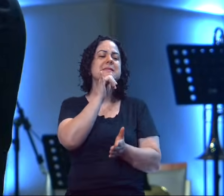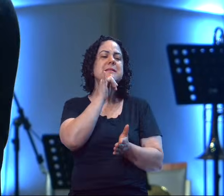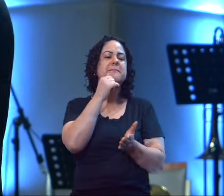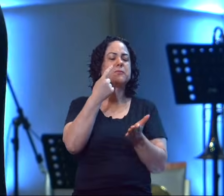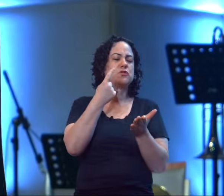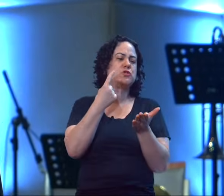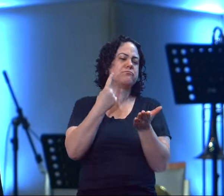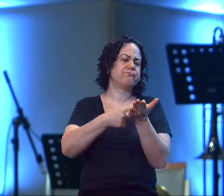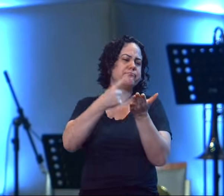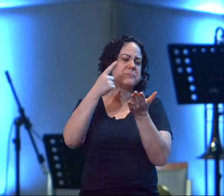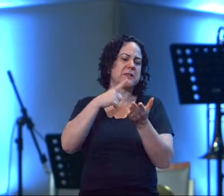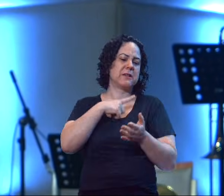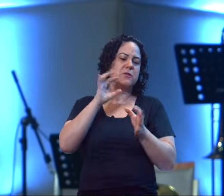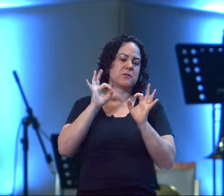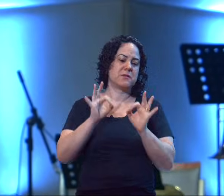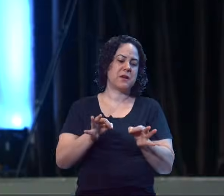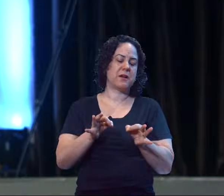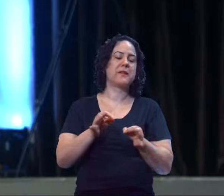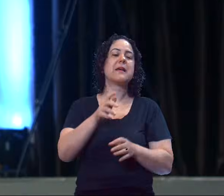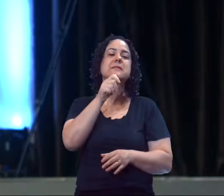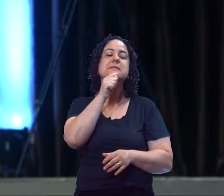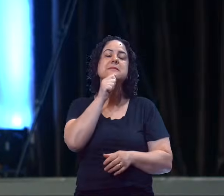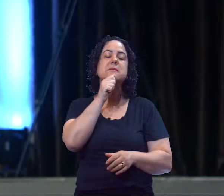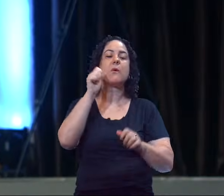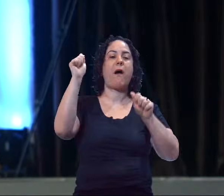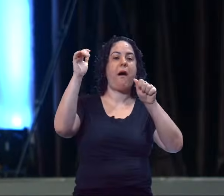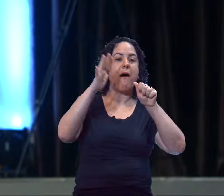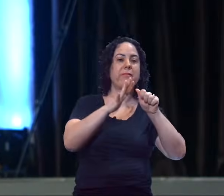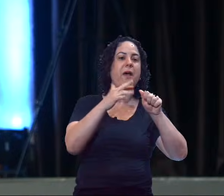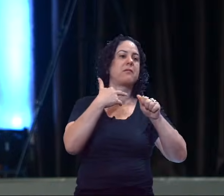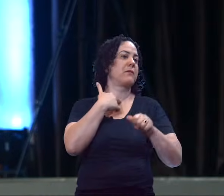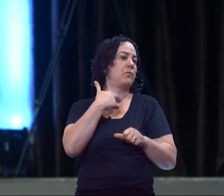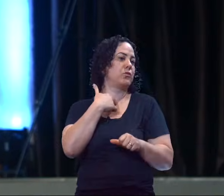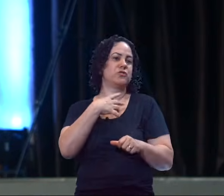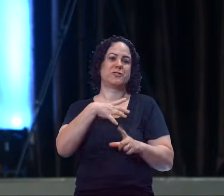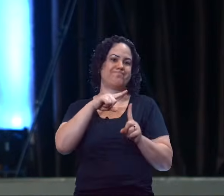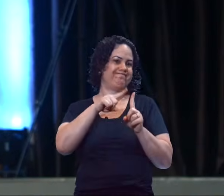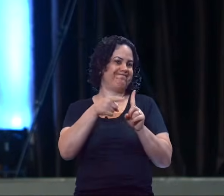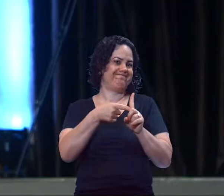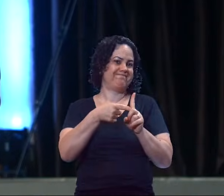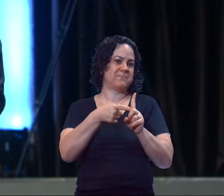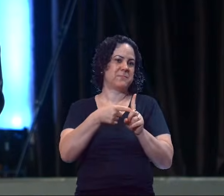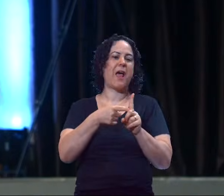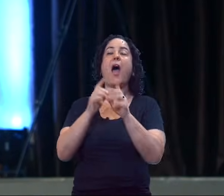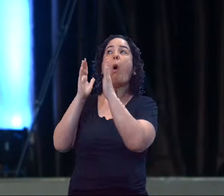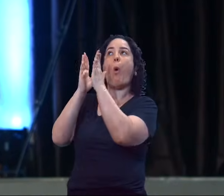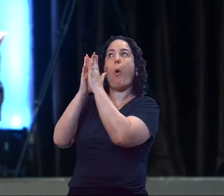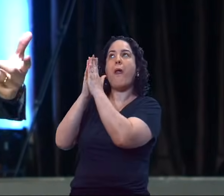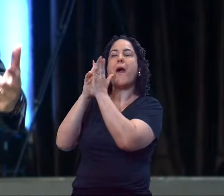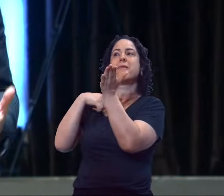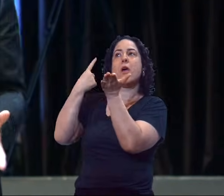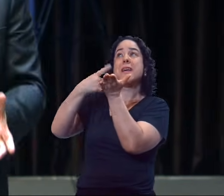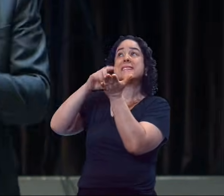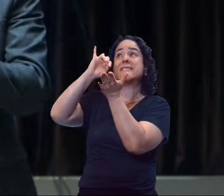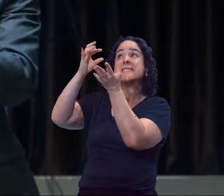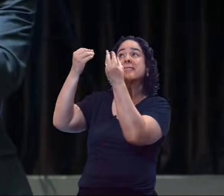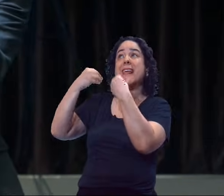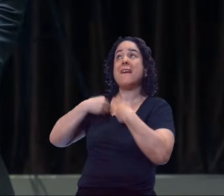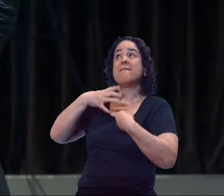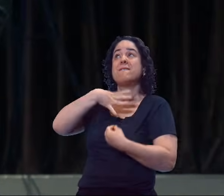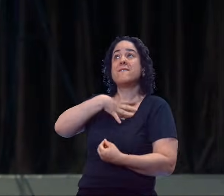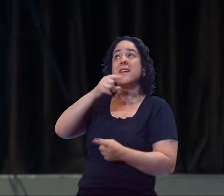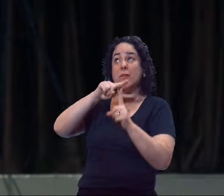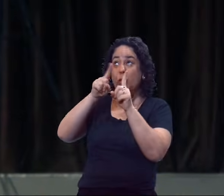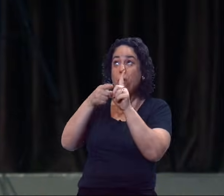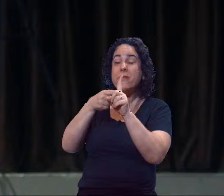bem praticados. Por exemplo, Ana. Ana não podia ter filhos, ora a Deus e faz um voto. Se o Senhor me der um filho, eu vou